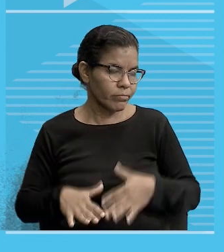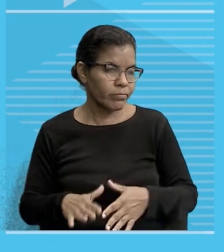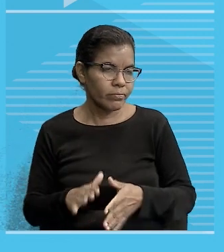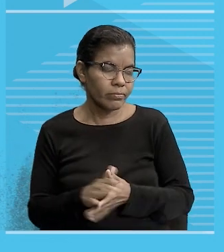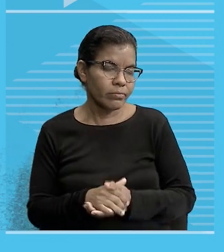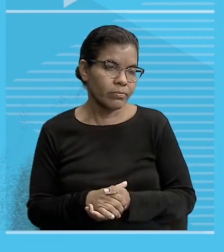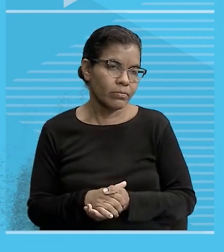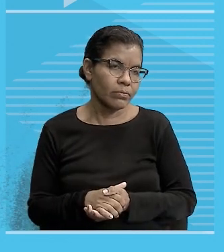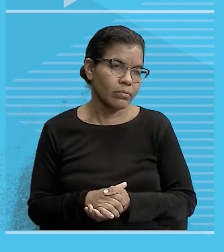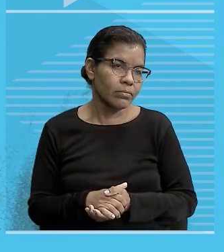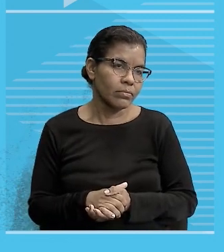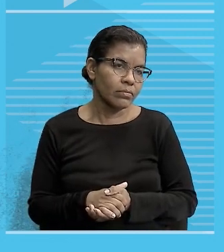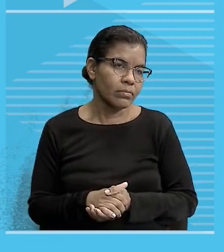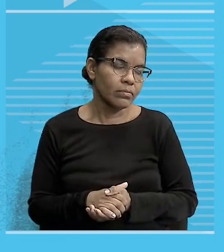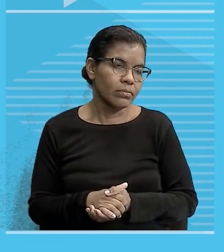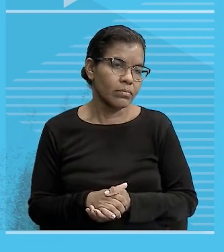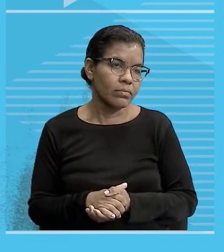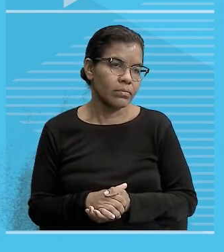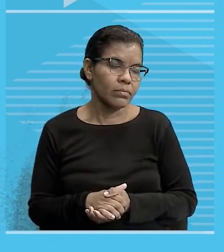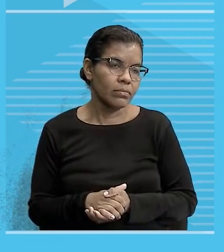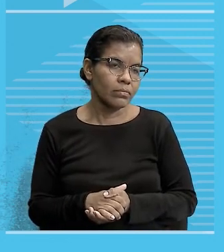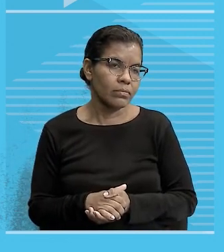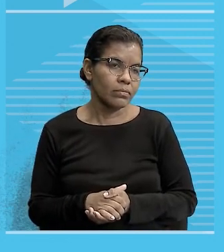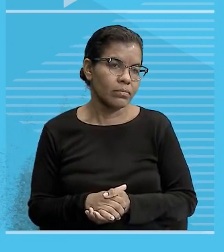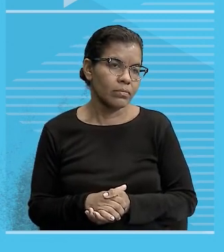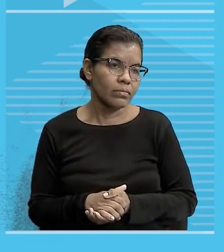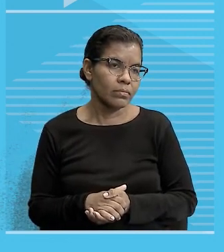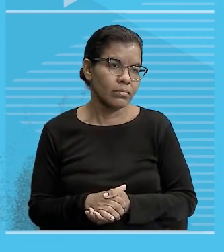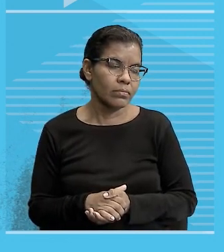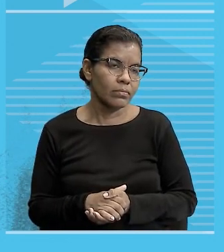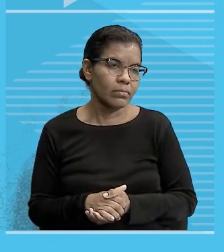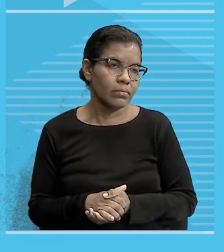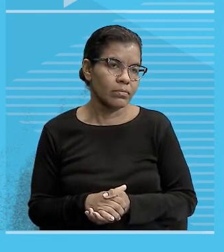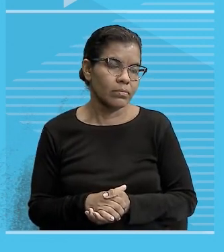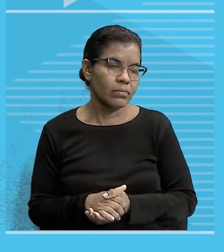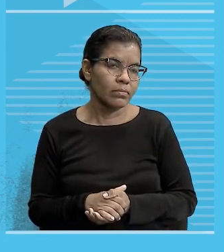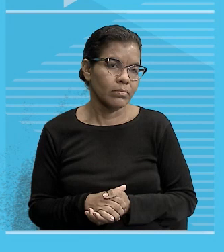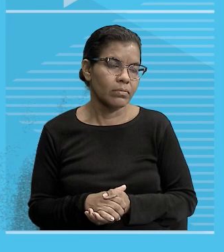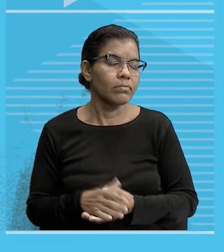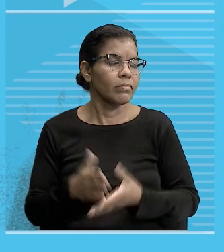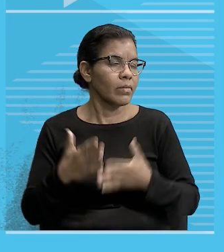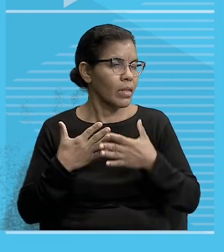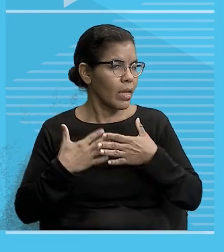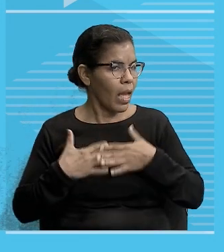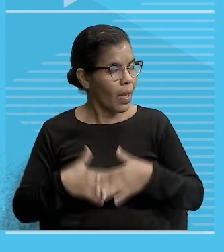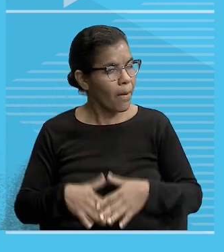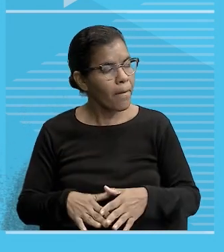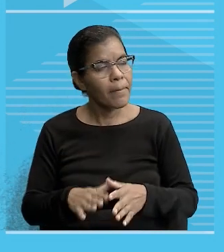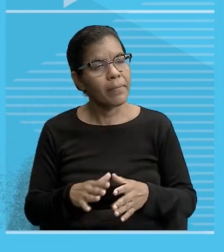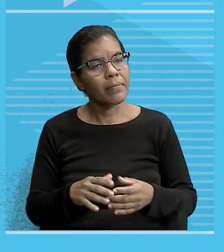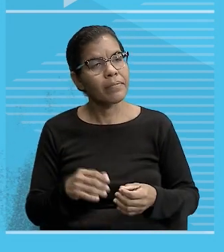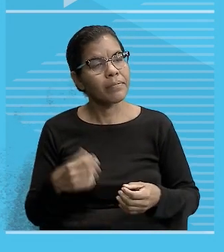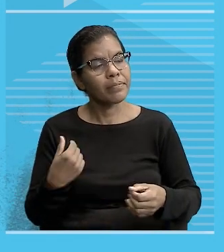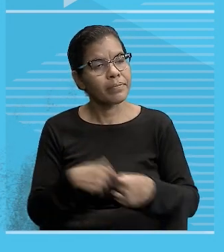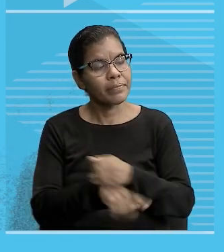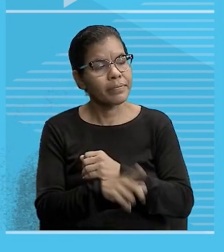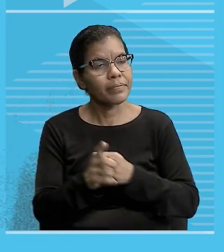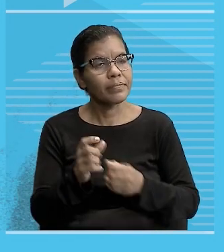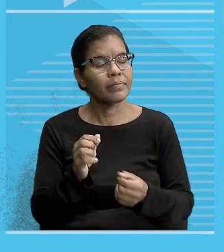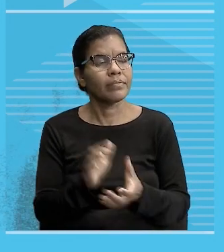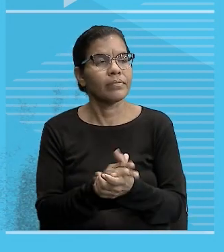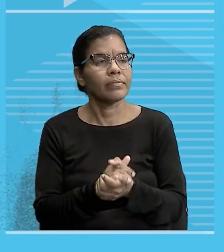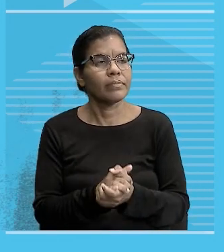o que seria esse 5S de forma tranquila essa questão